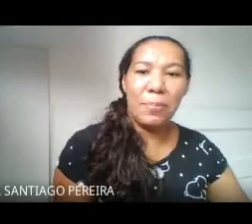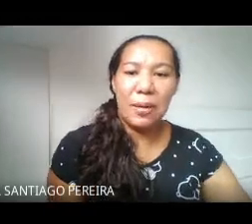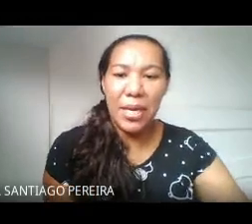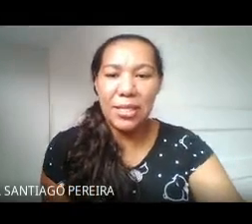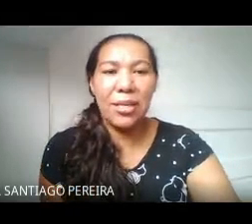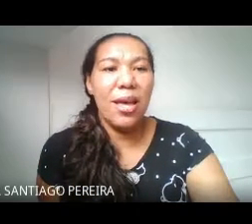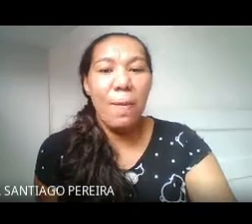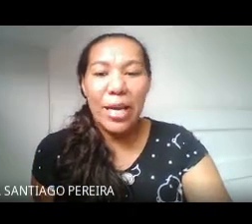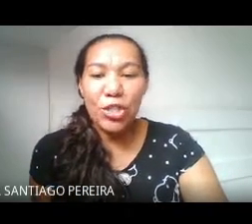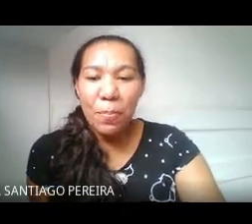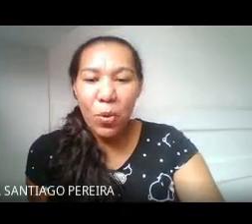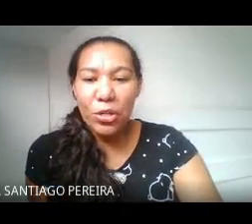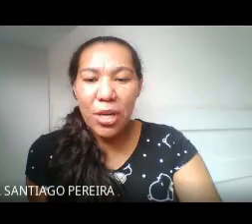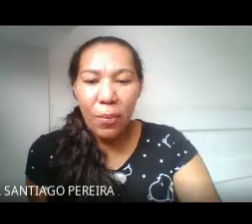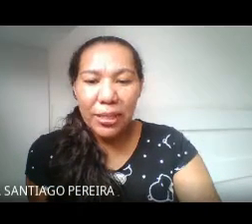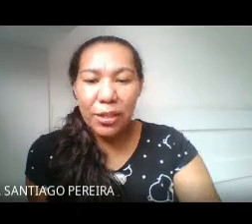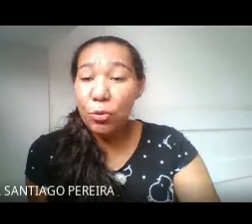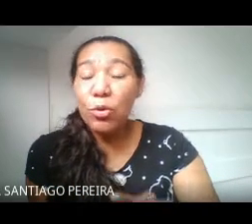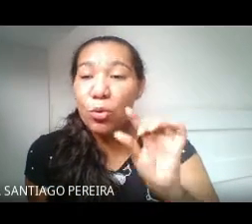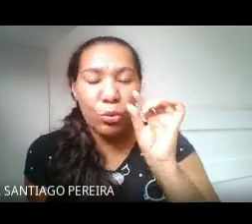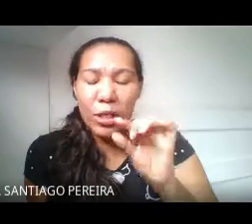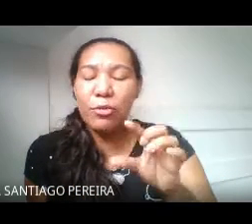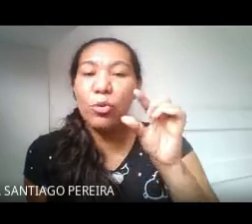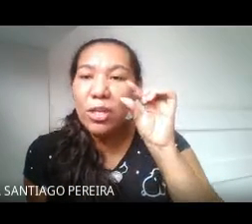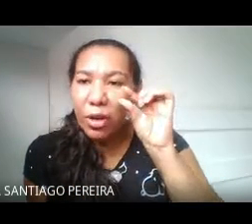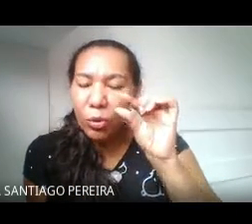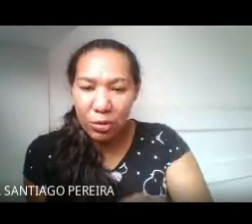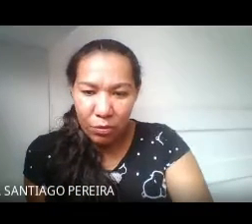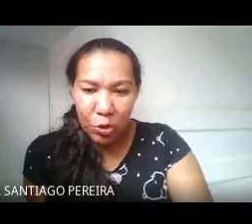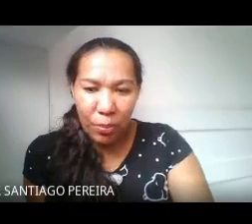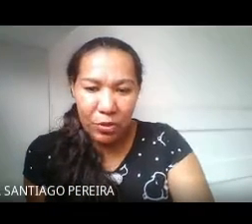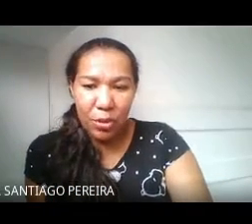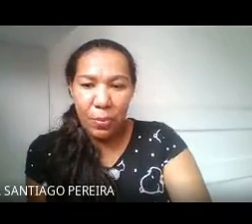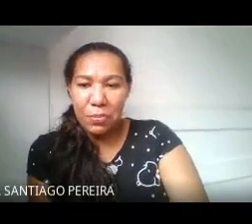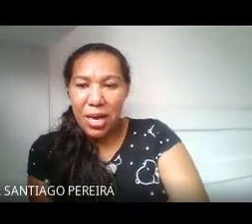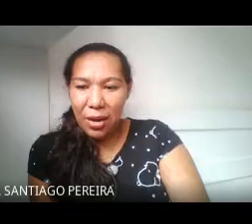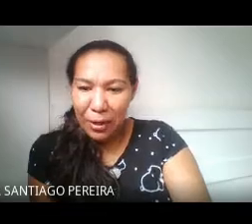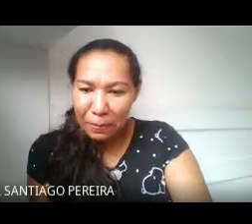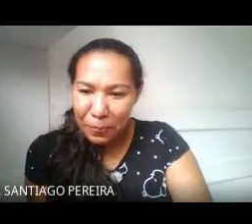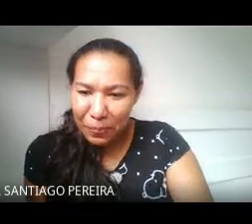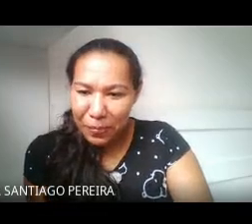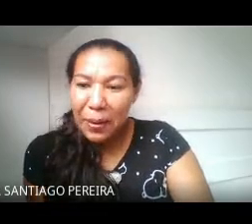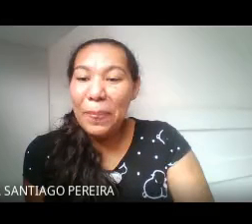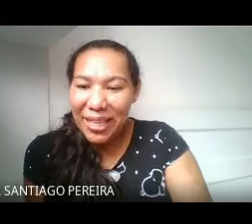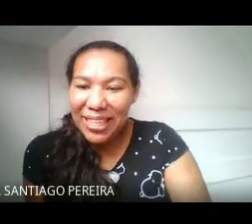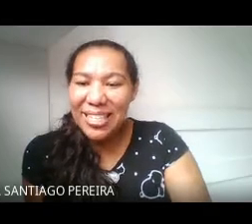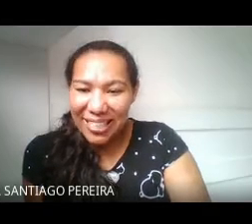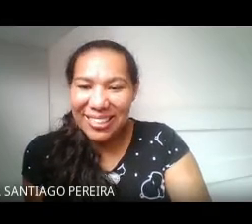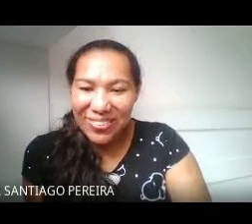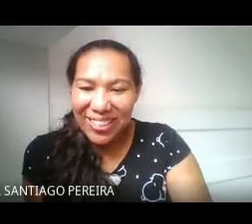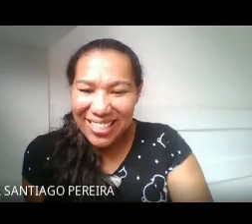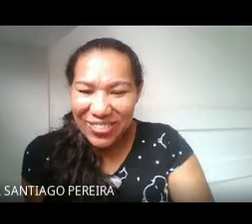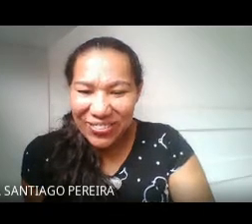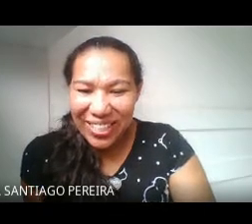mais rapidamente. Mas depois, dá uma lidinha no filme, no livro. O livro é curtinho, eu vou mostrar para vocês na próxima aula.